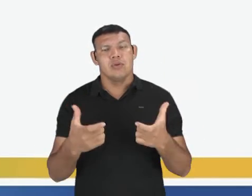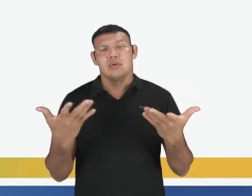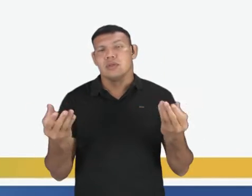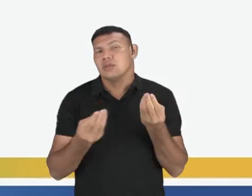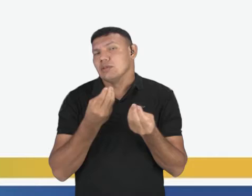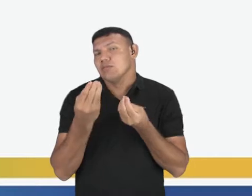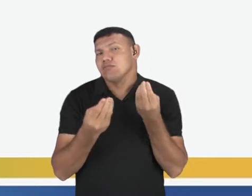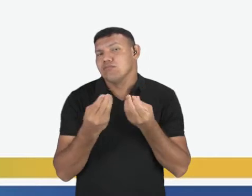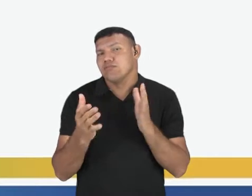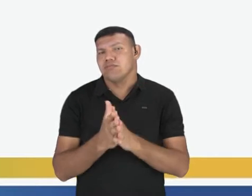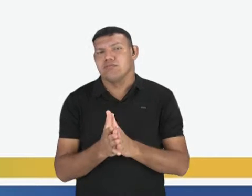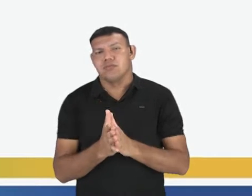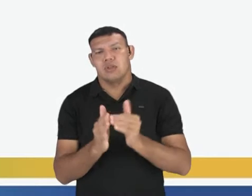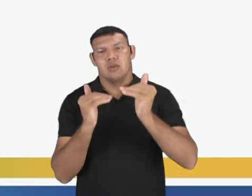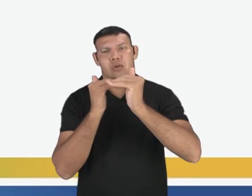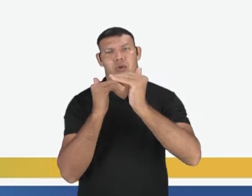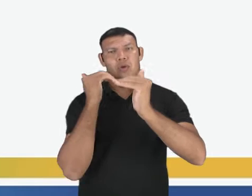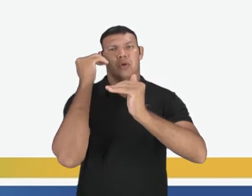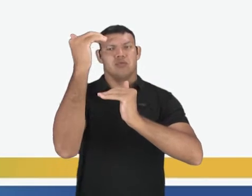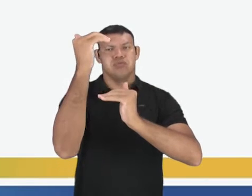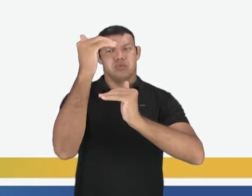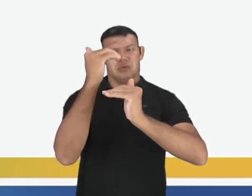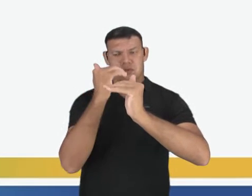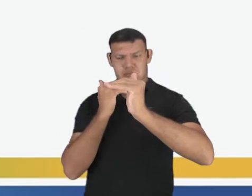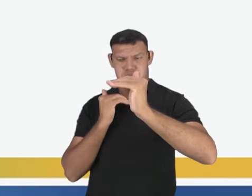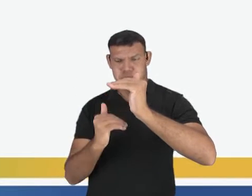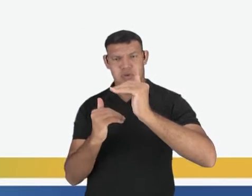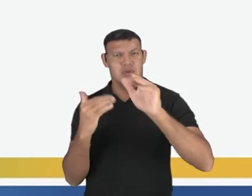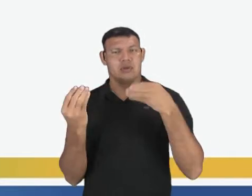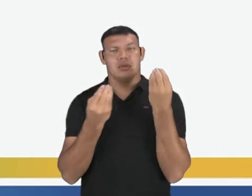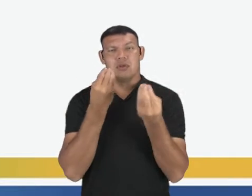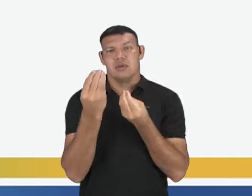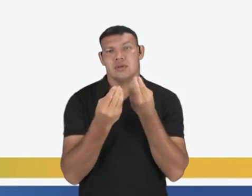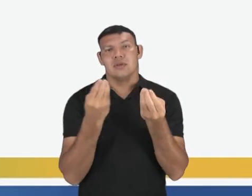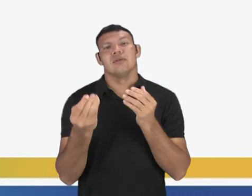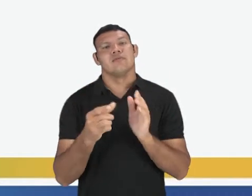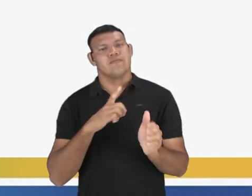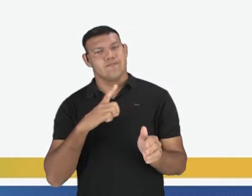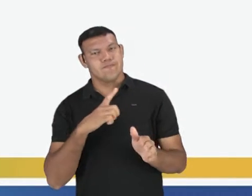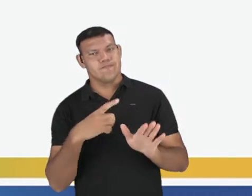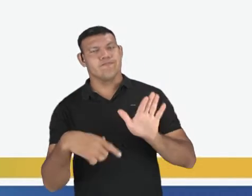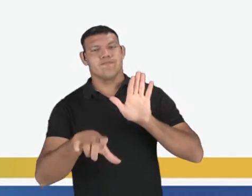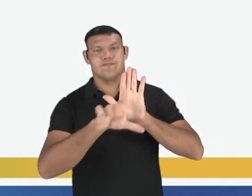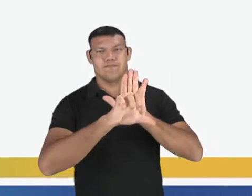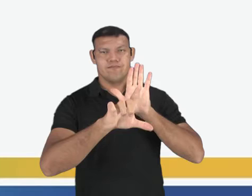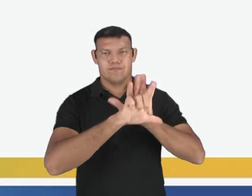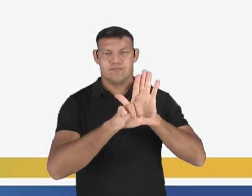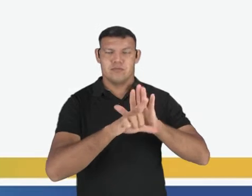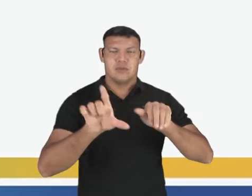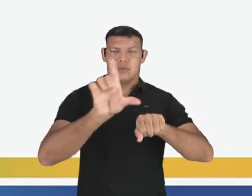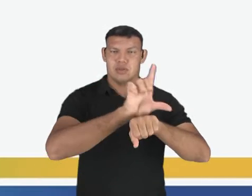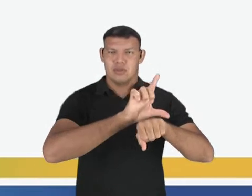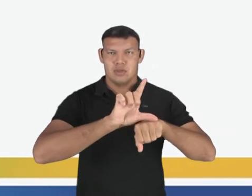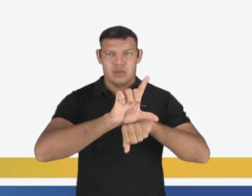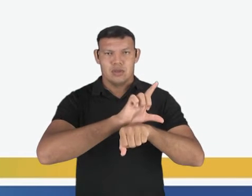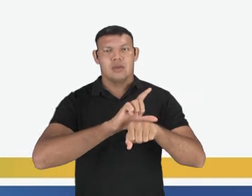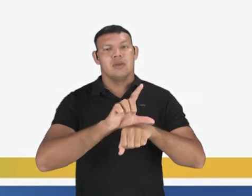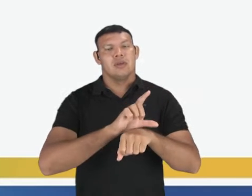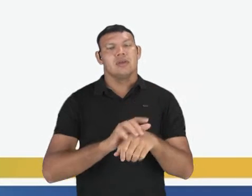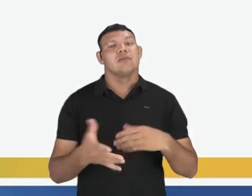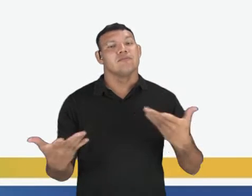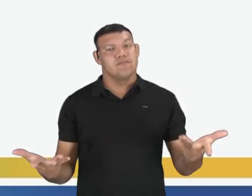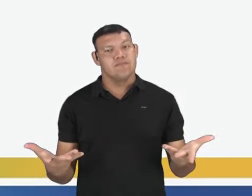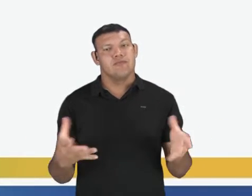pode ser maior que a outra, então a gente tem essas normas aí para legislar dentro dessa questão de